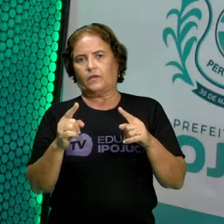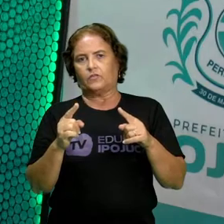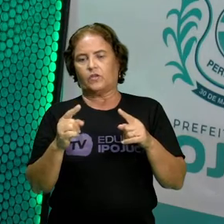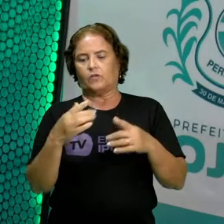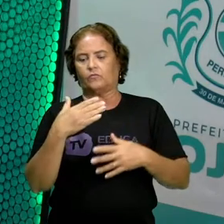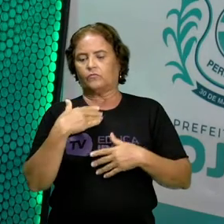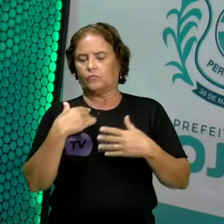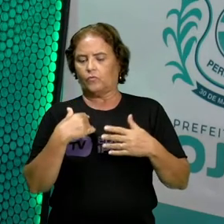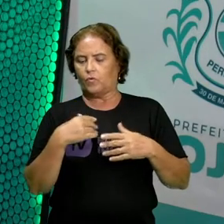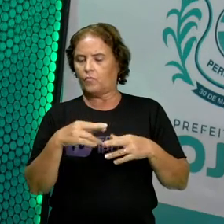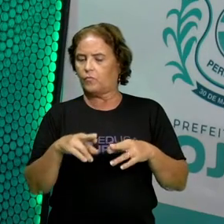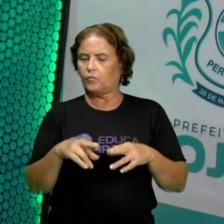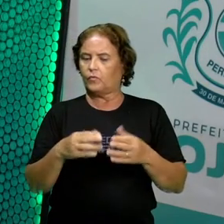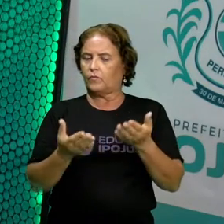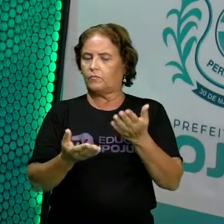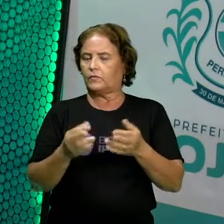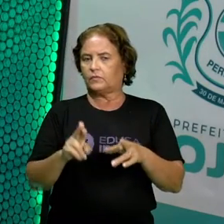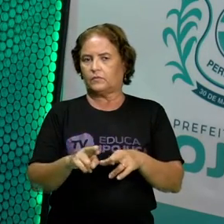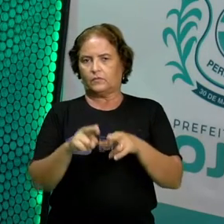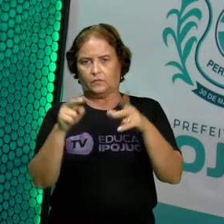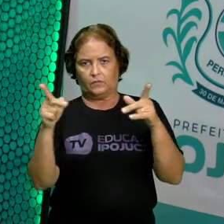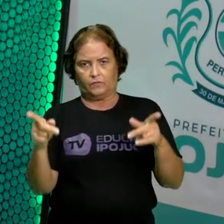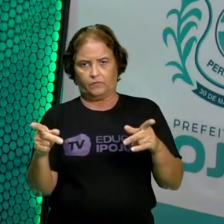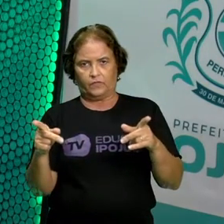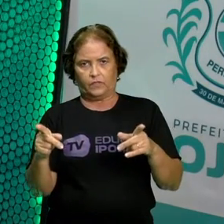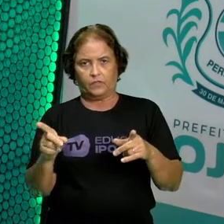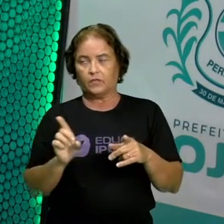ser essa. Essa é especificamente para